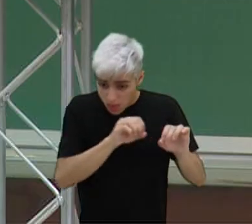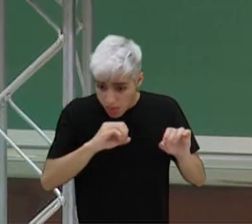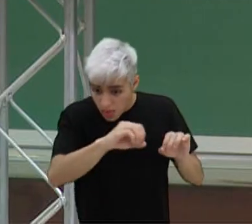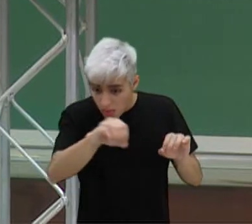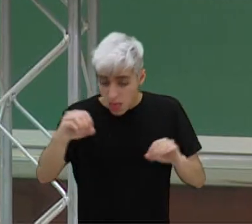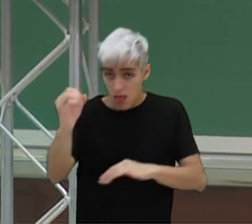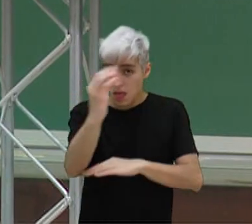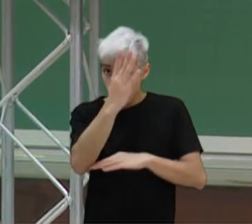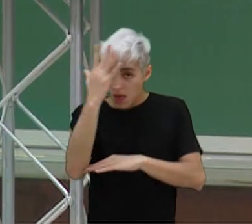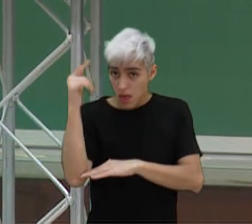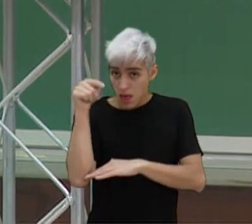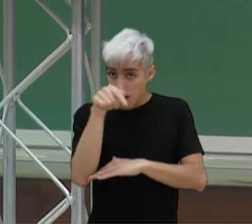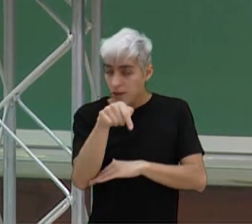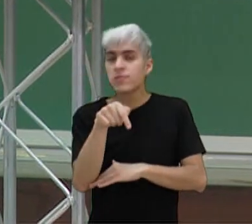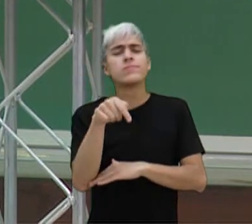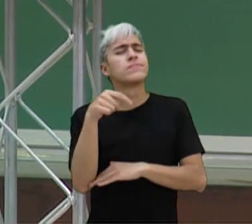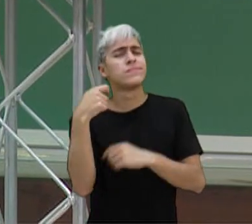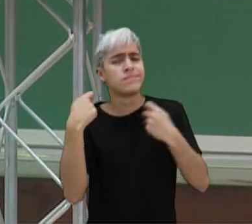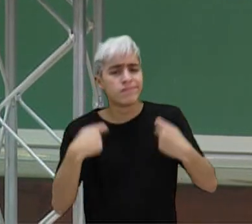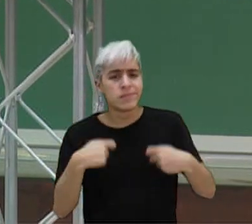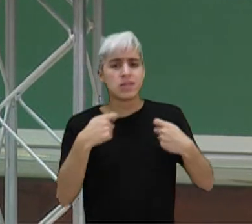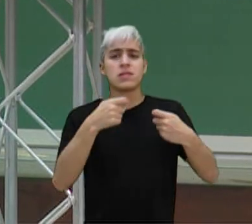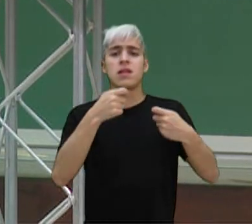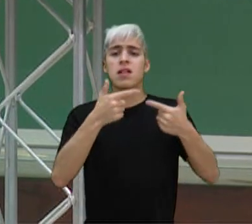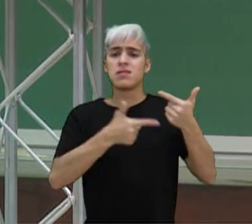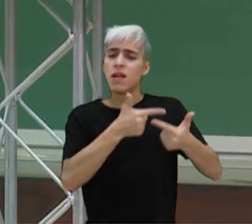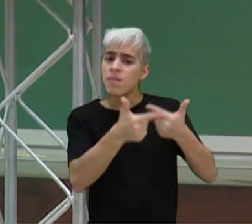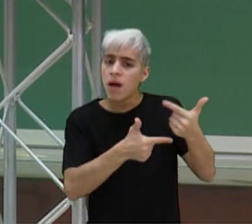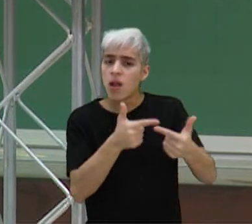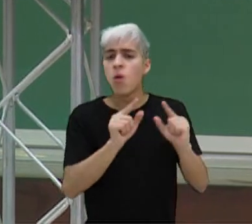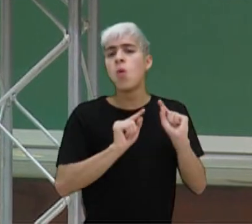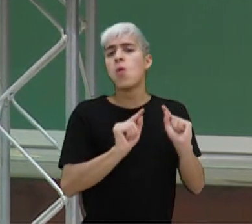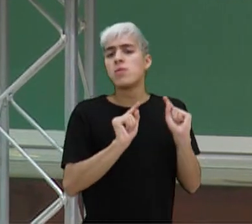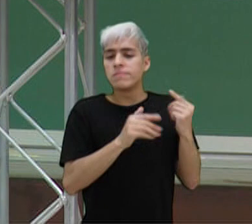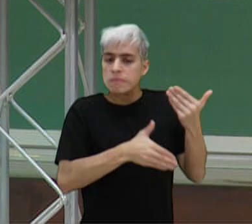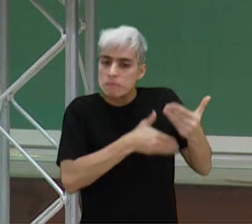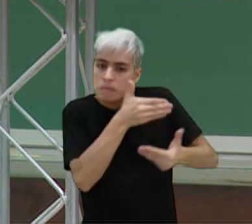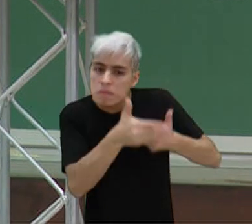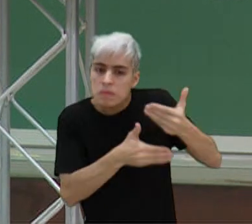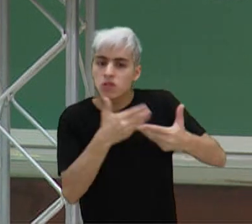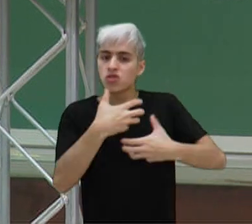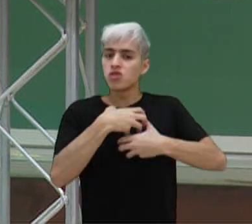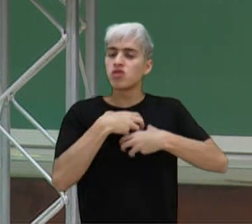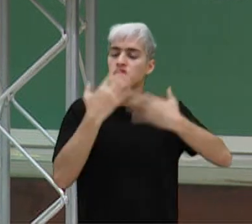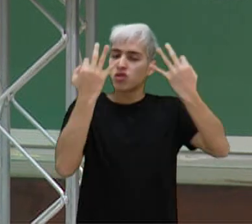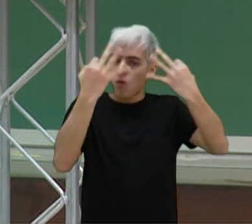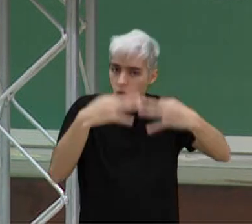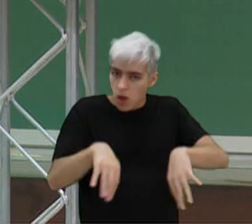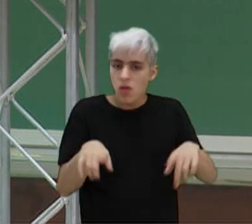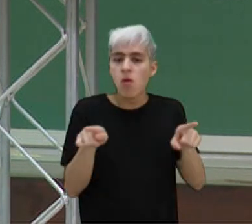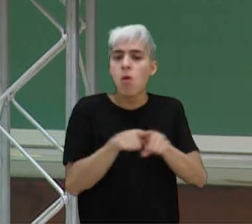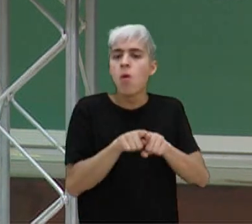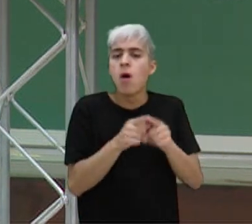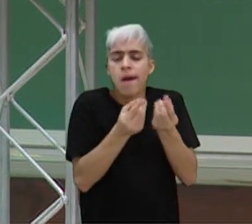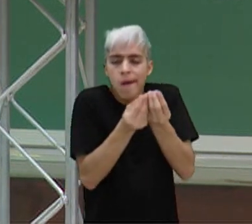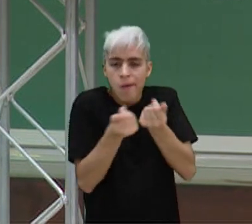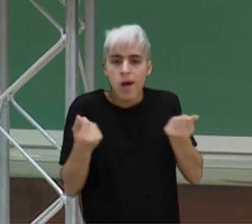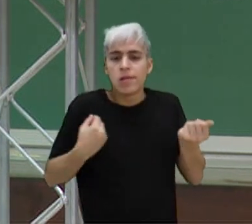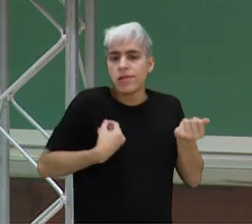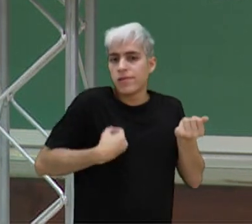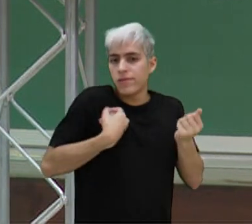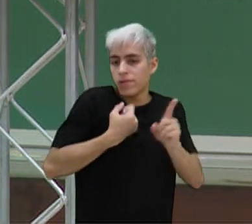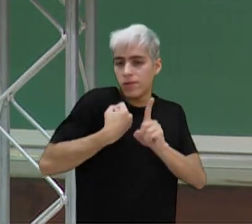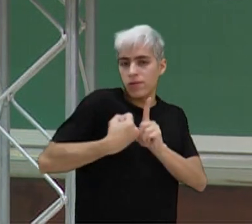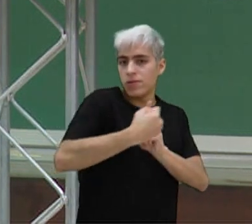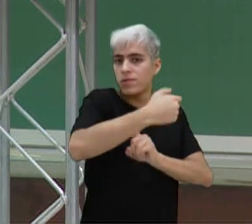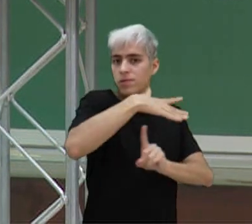muito importante para que essas cadeias de atividades sigam aí da forma correta, né, com uma qualidade de atividade social.